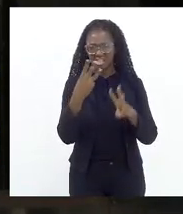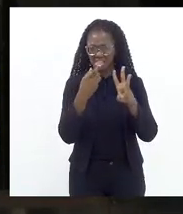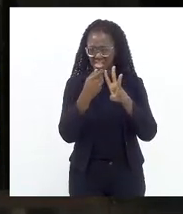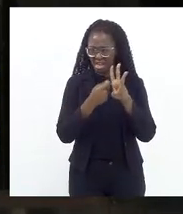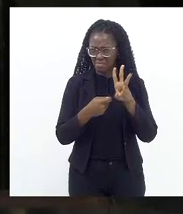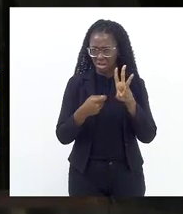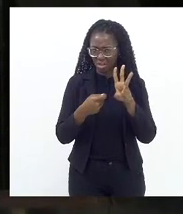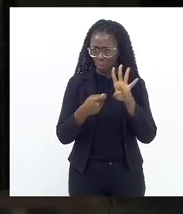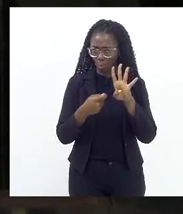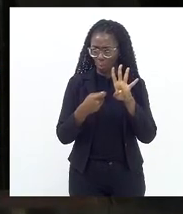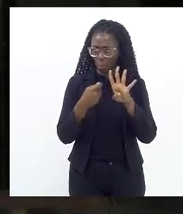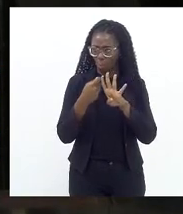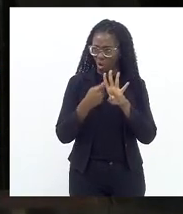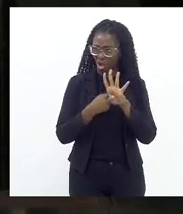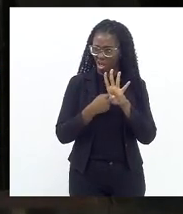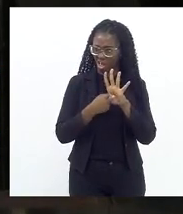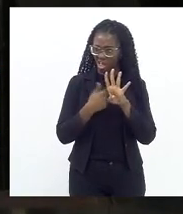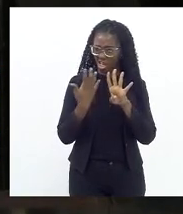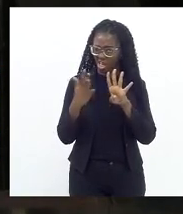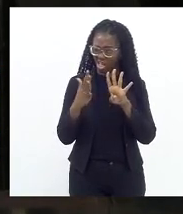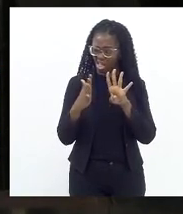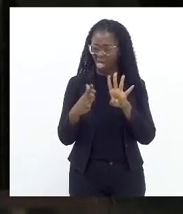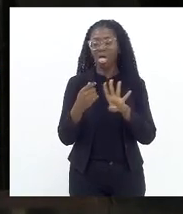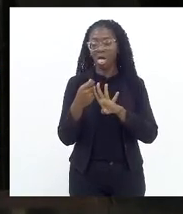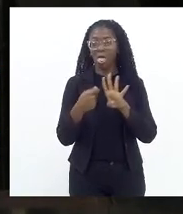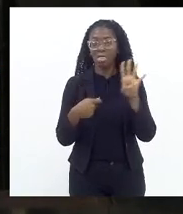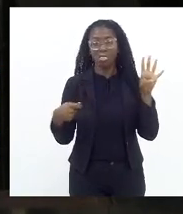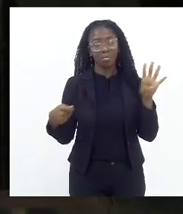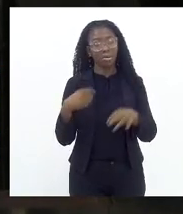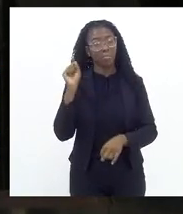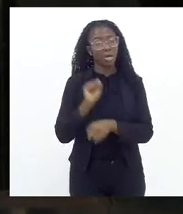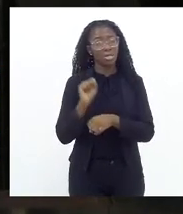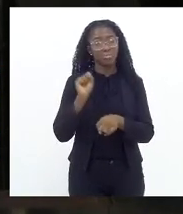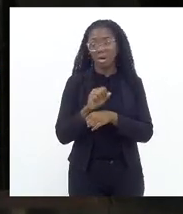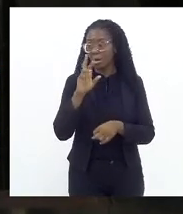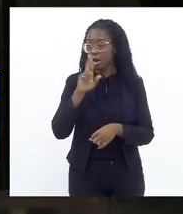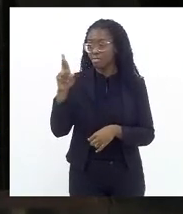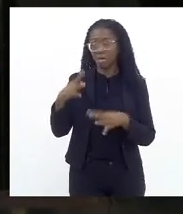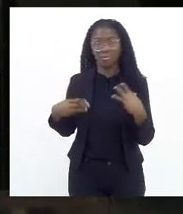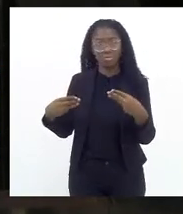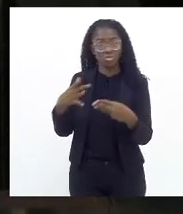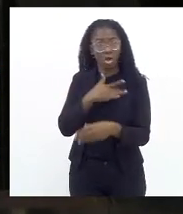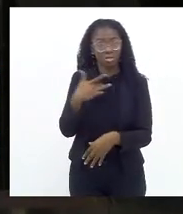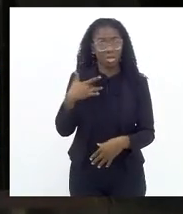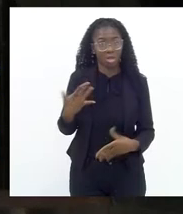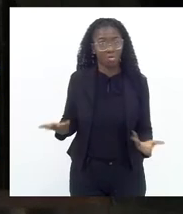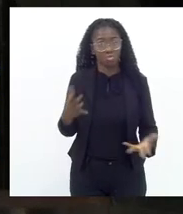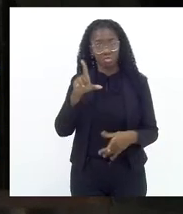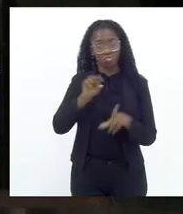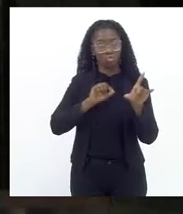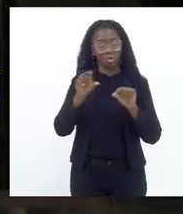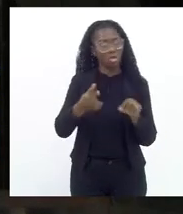ou 4 meses até, para que o Ministério da Saúde decidisse